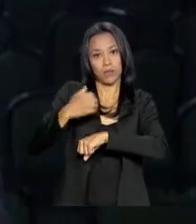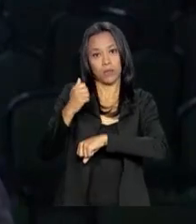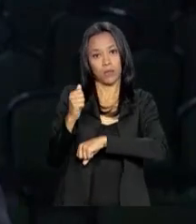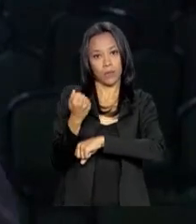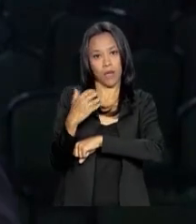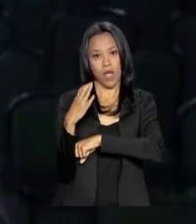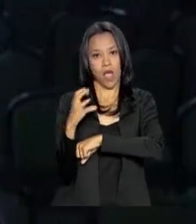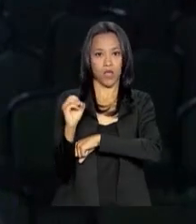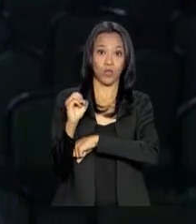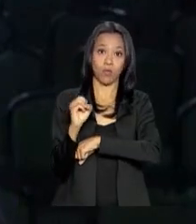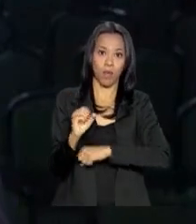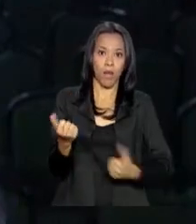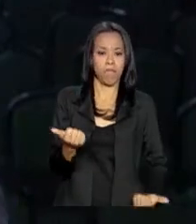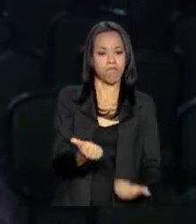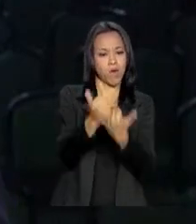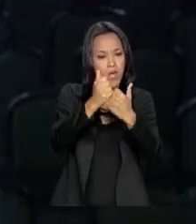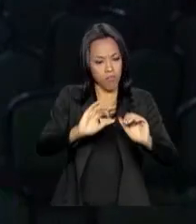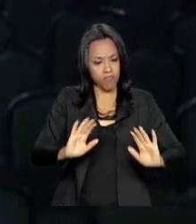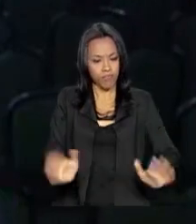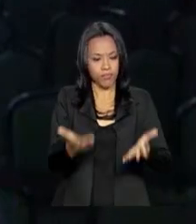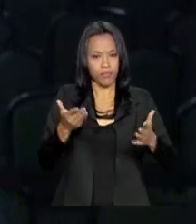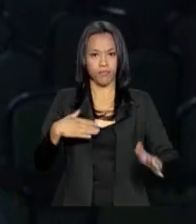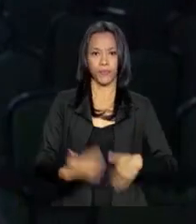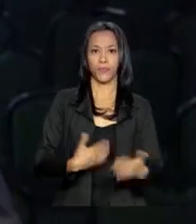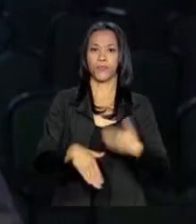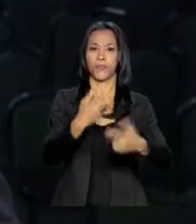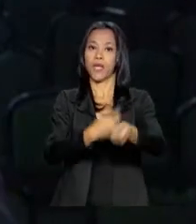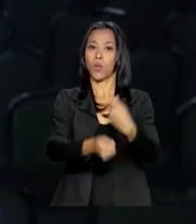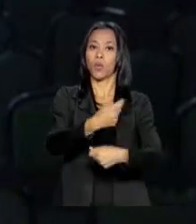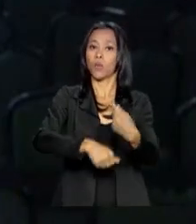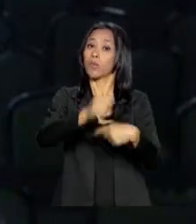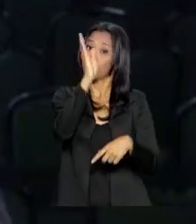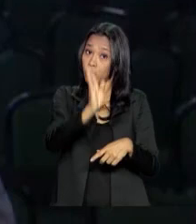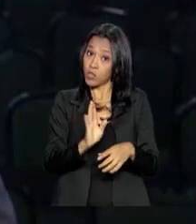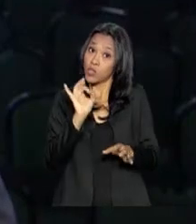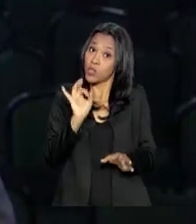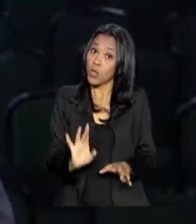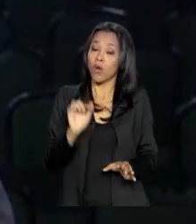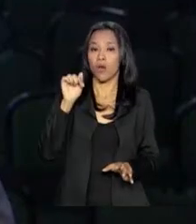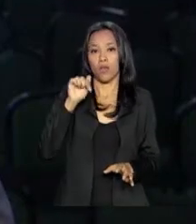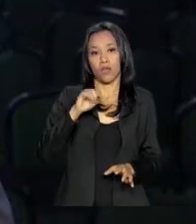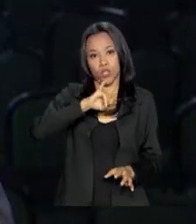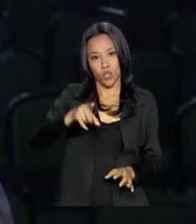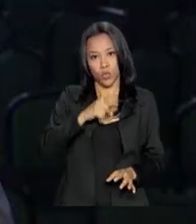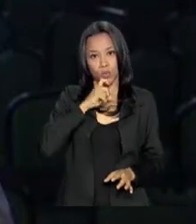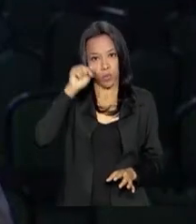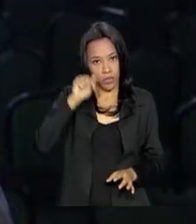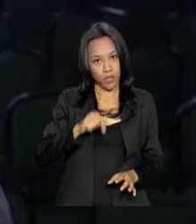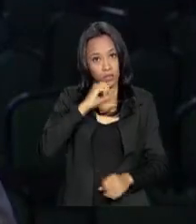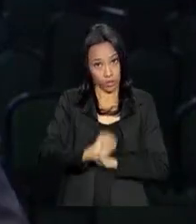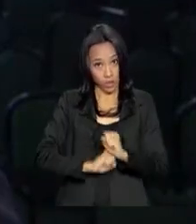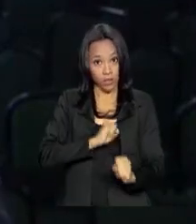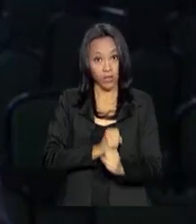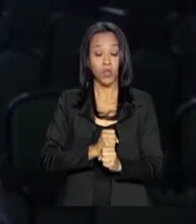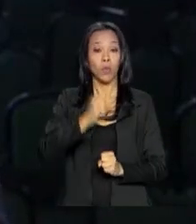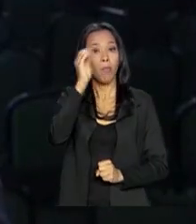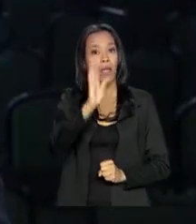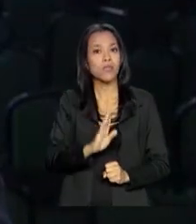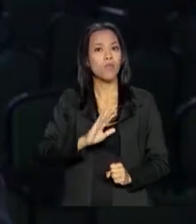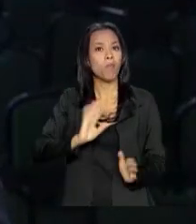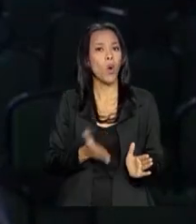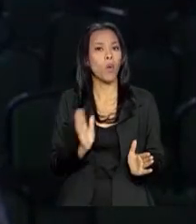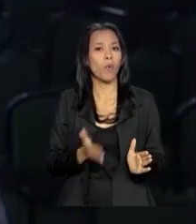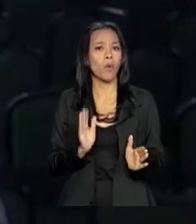e para o crescimento da economia brasileira. Isso porque só em julho desse ano o Brasil produziu cerca de 3 milhões de